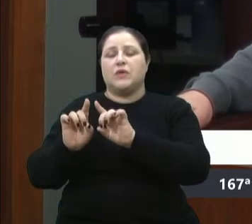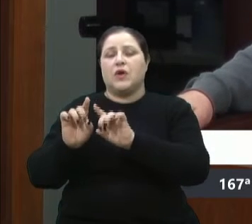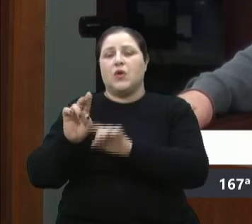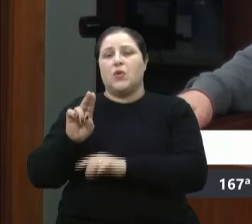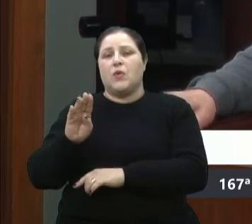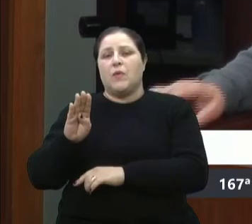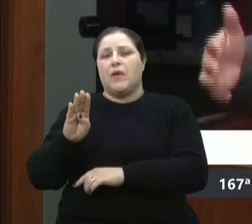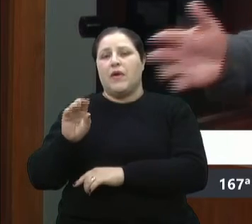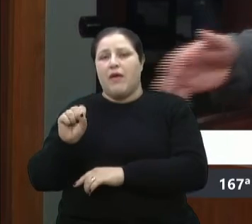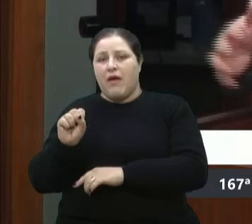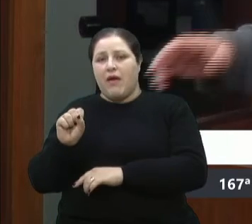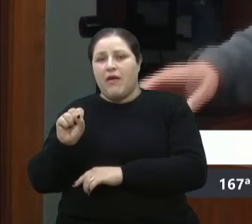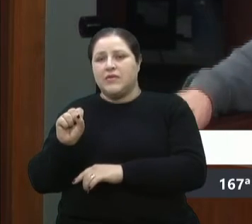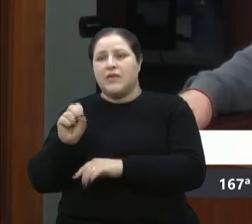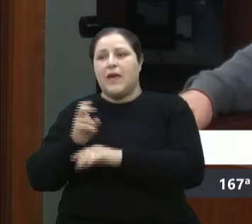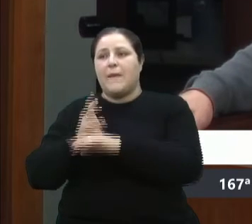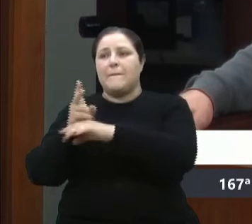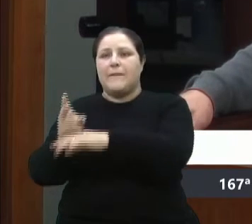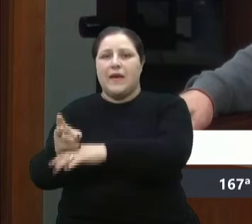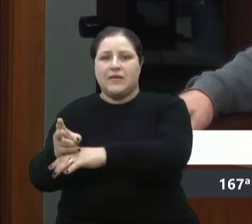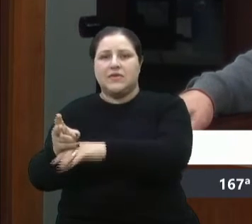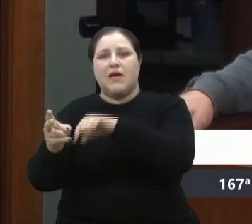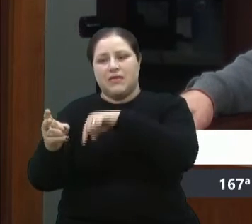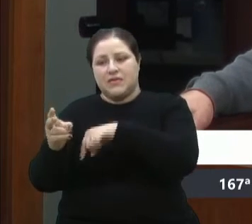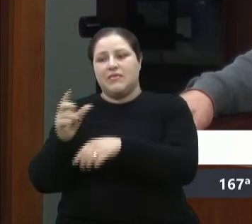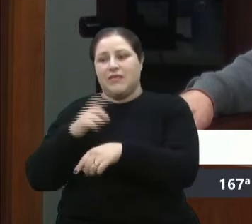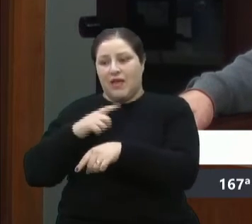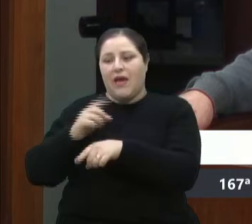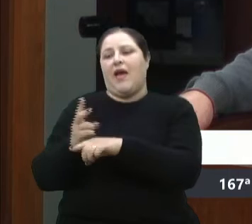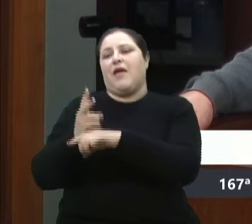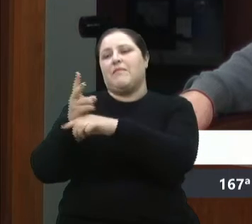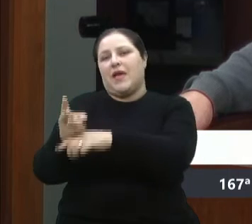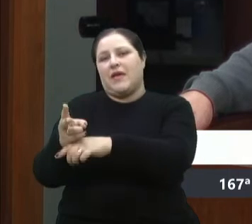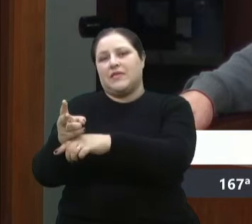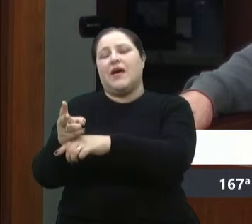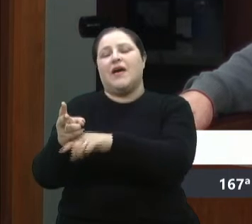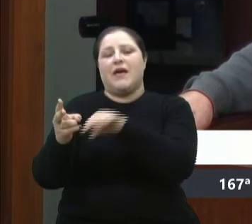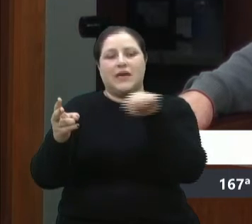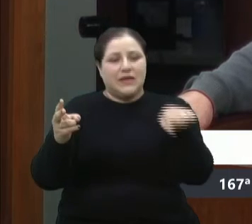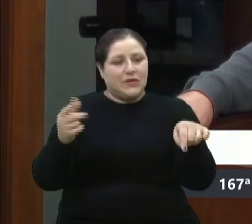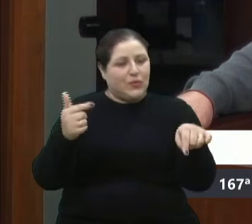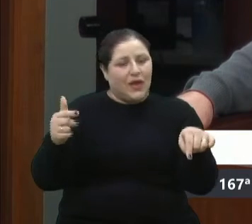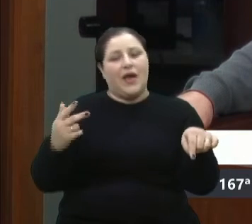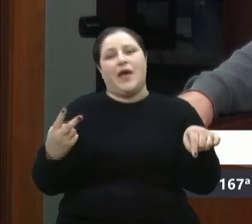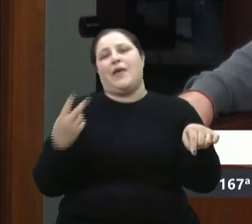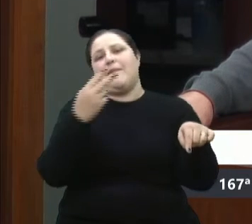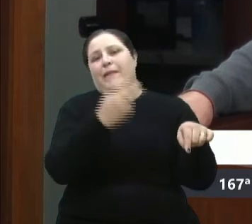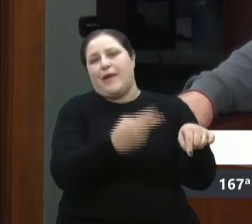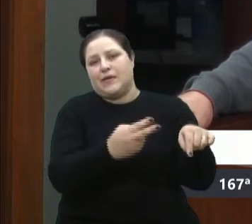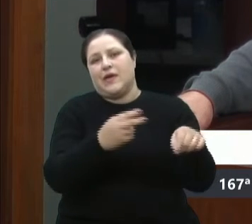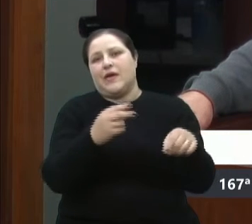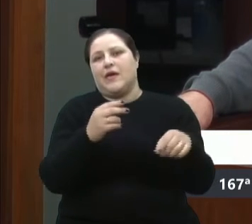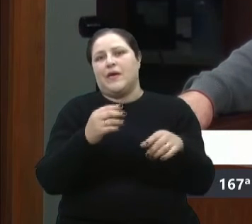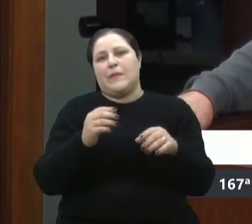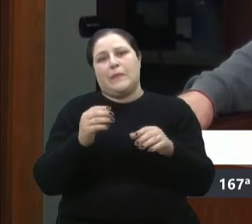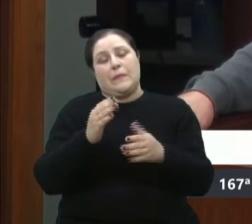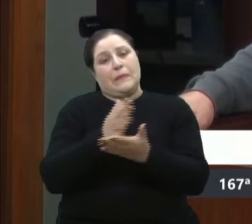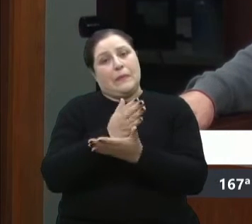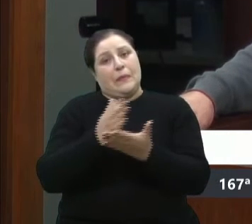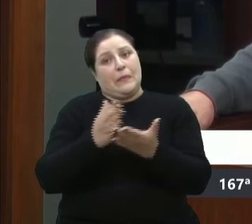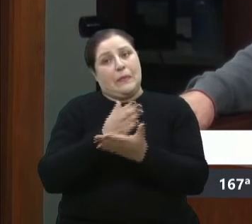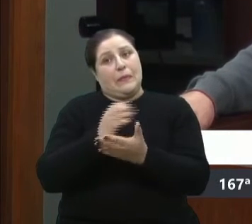mas pode ser que daqui a uns dias venha a faltar, de fato, em toda a rede pública, né? Então, a gente não sabe